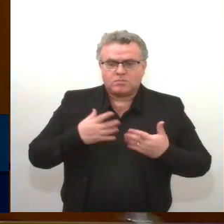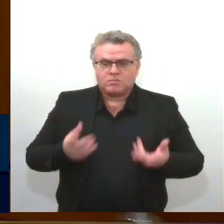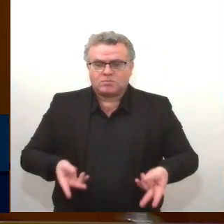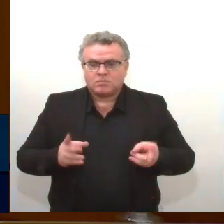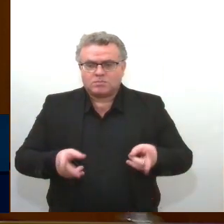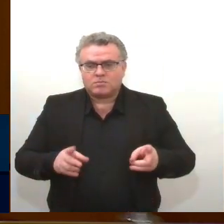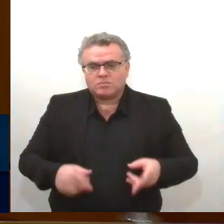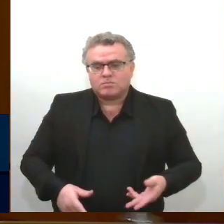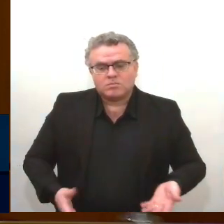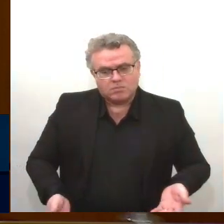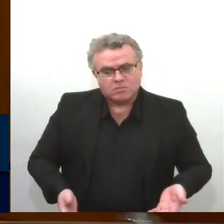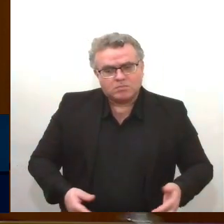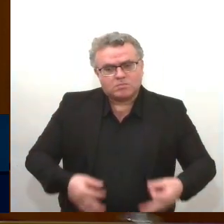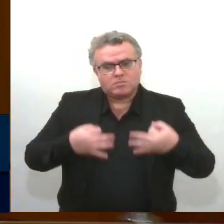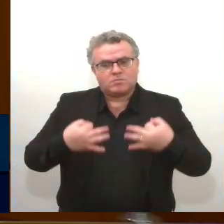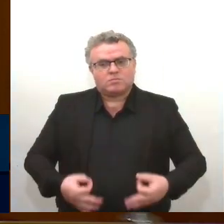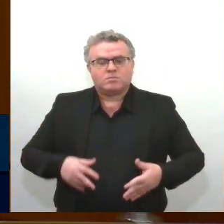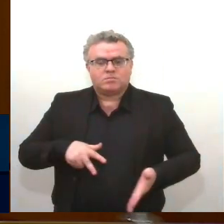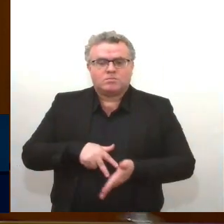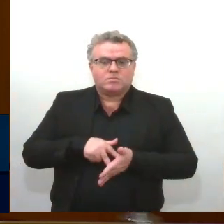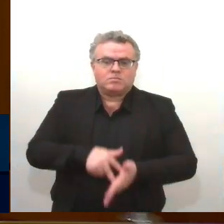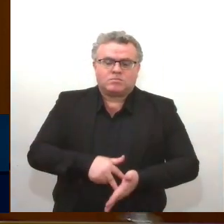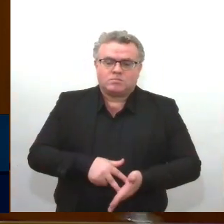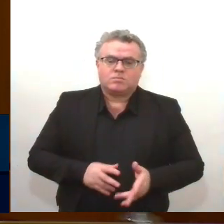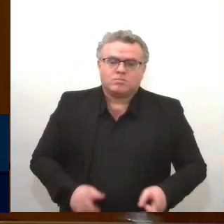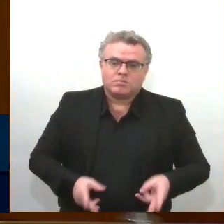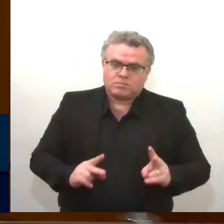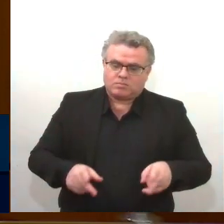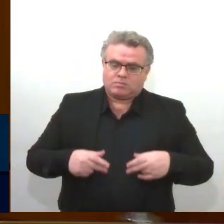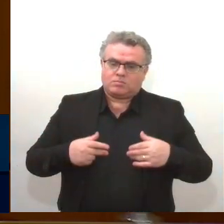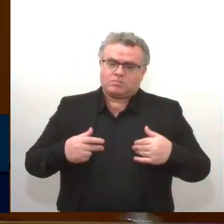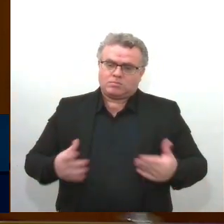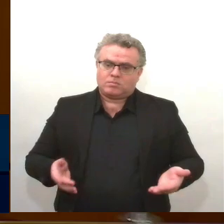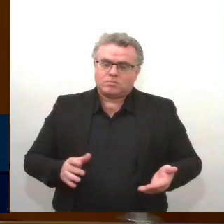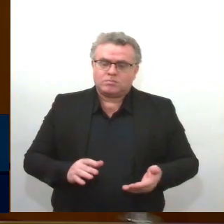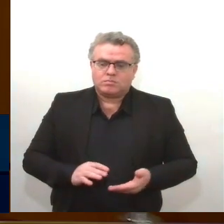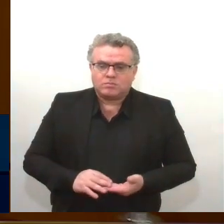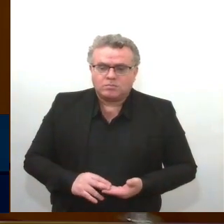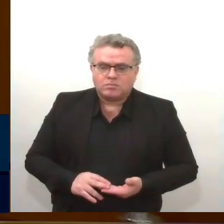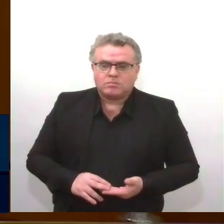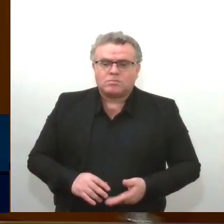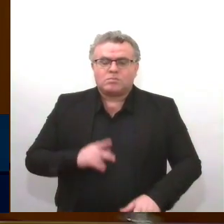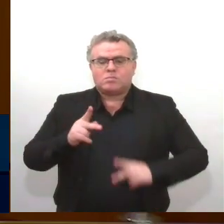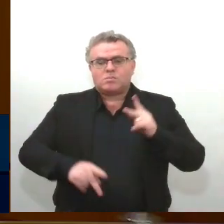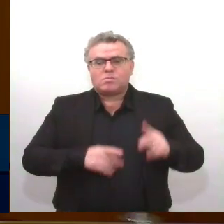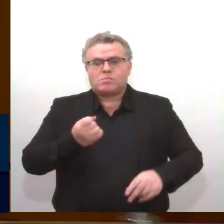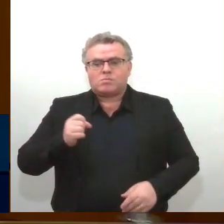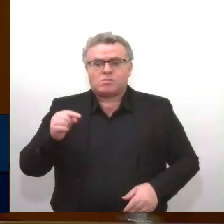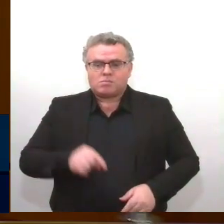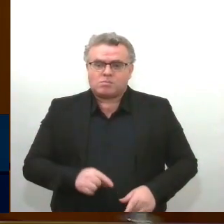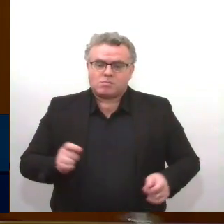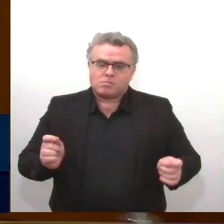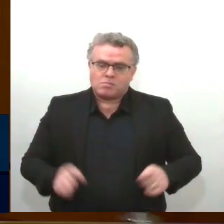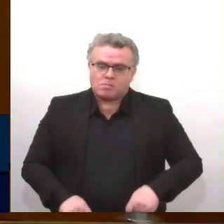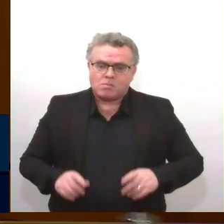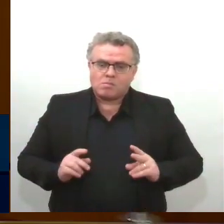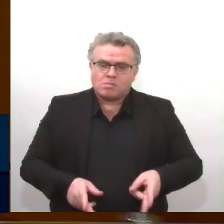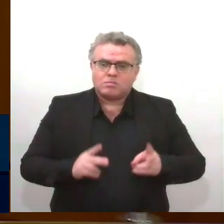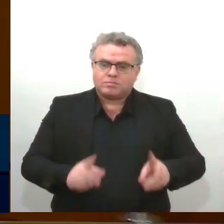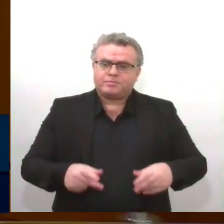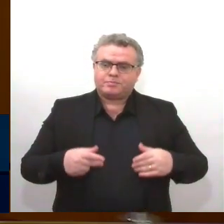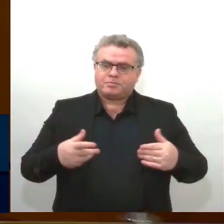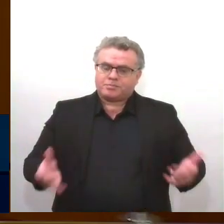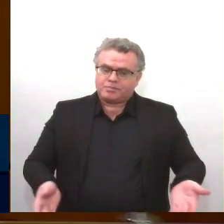poder também alertar o povo de Sergipe mas antes de avançar aqui concedo uma